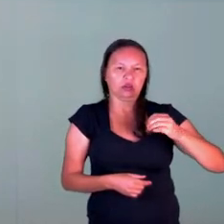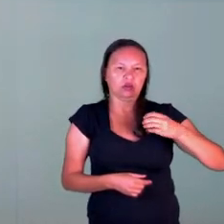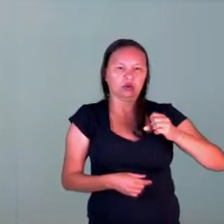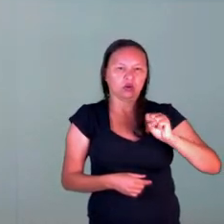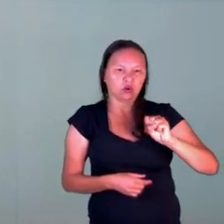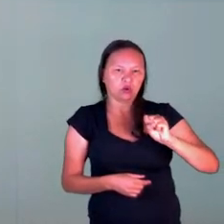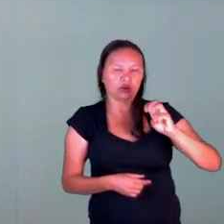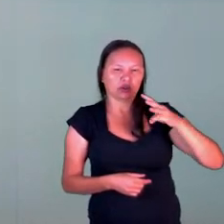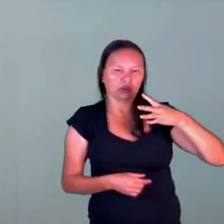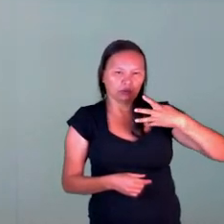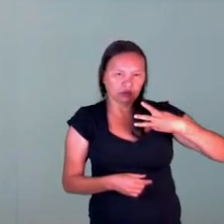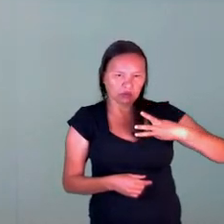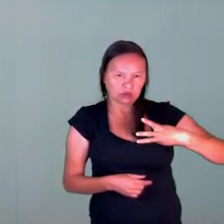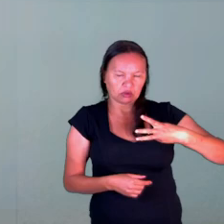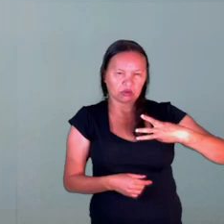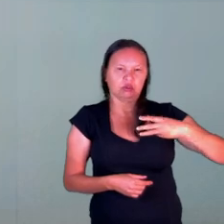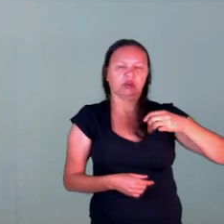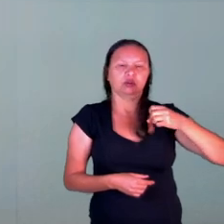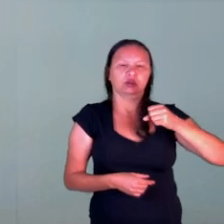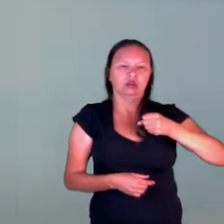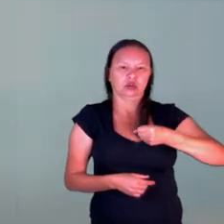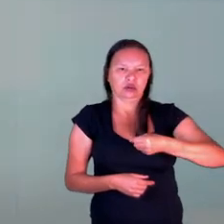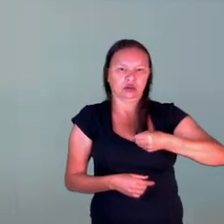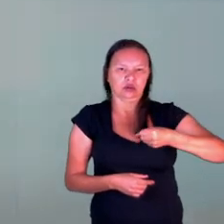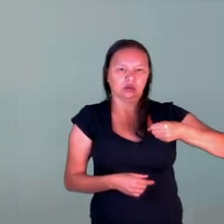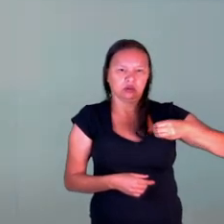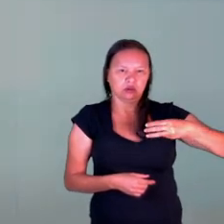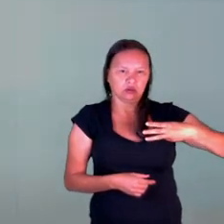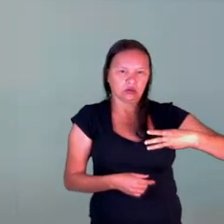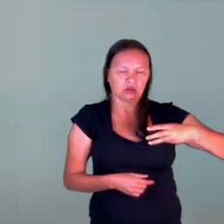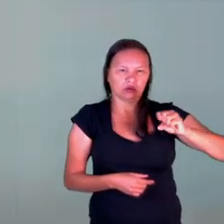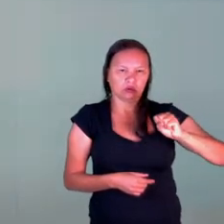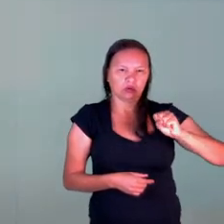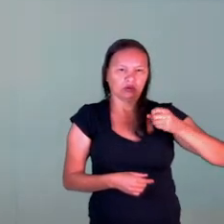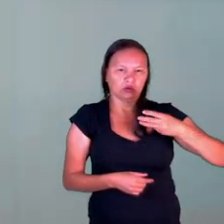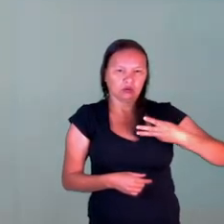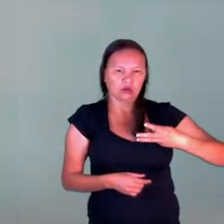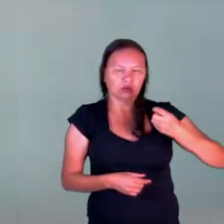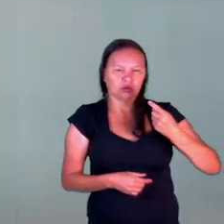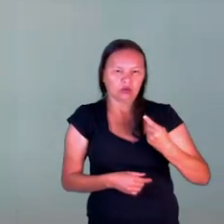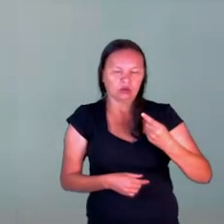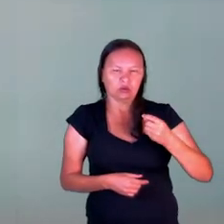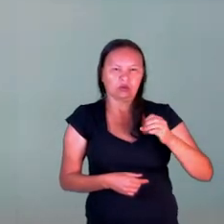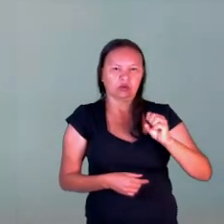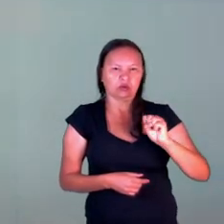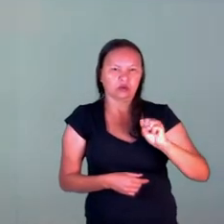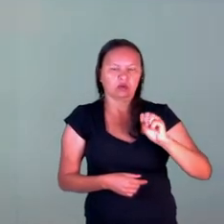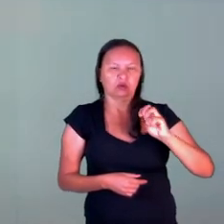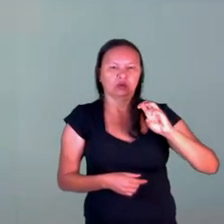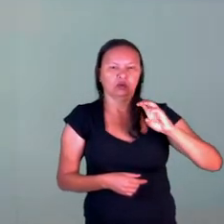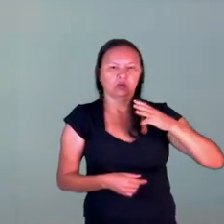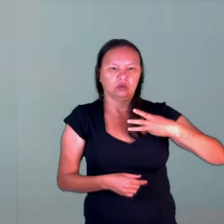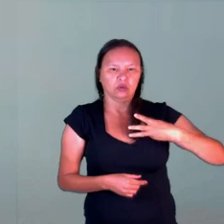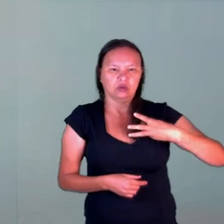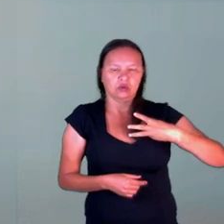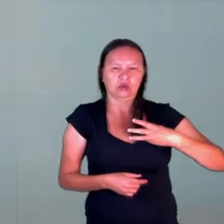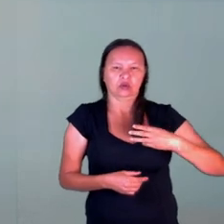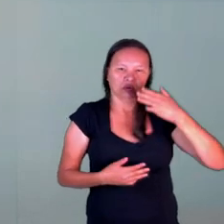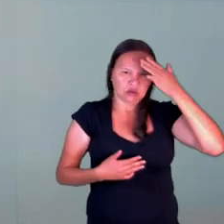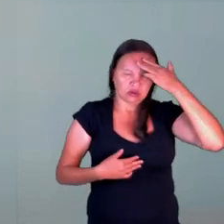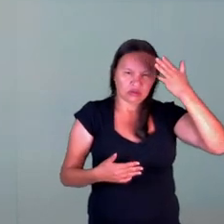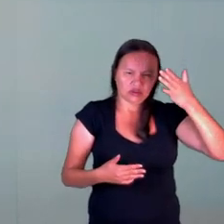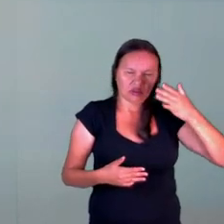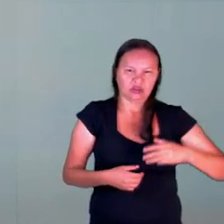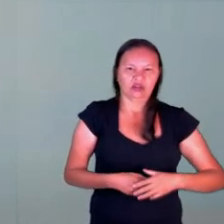né mas eu vou repetir 92 DDD 984 41 1083 Eu só não uso Zap US